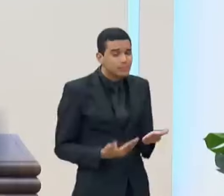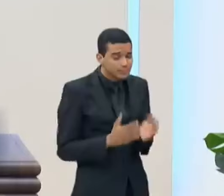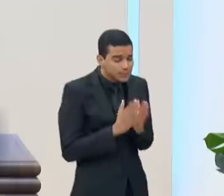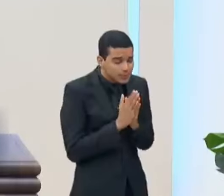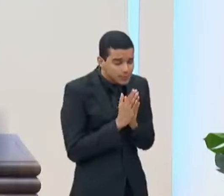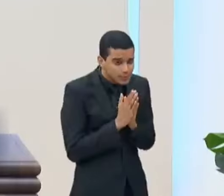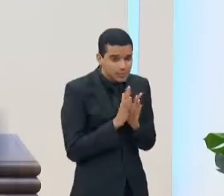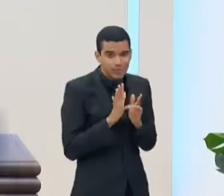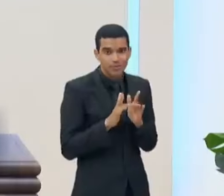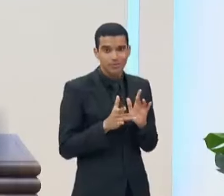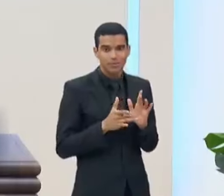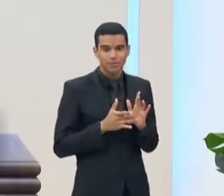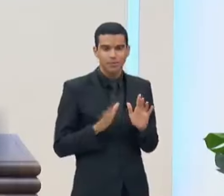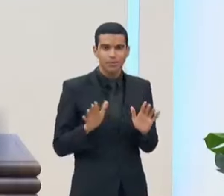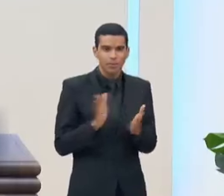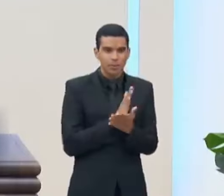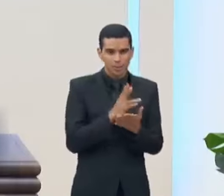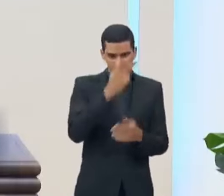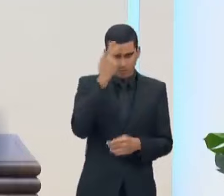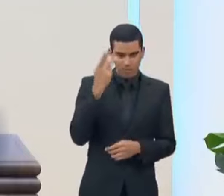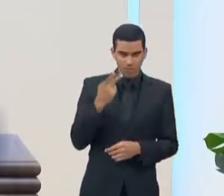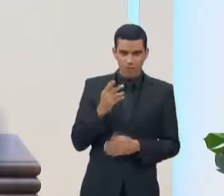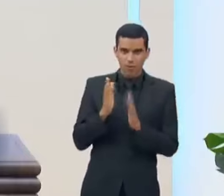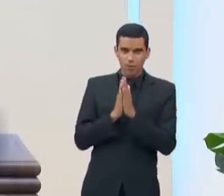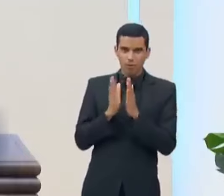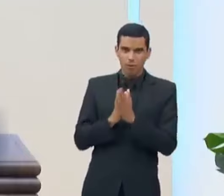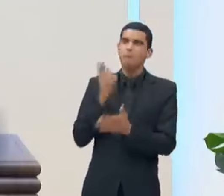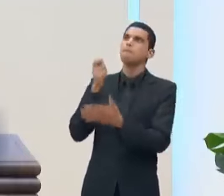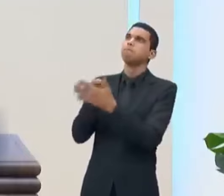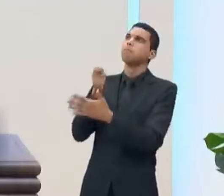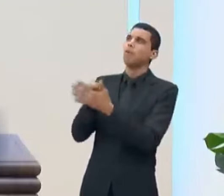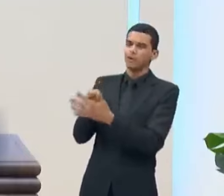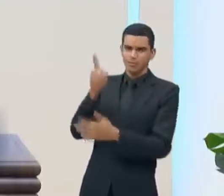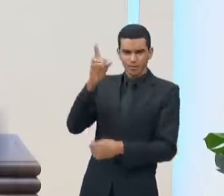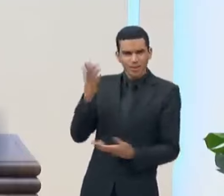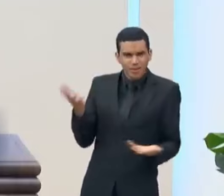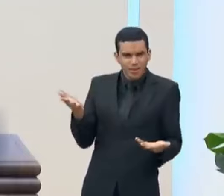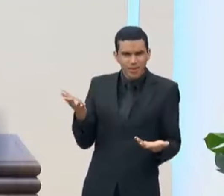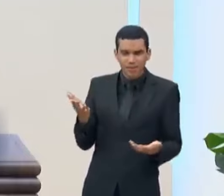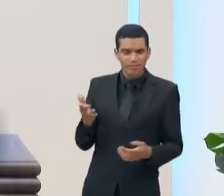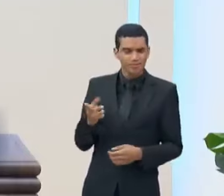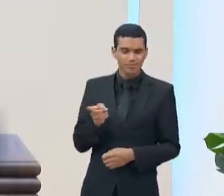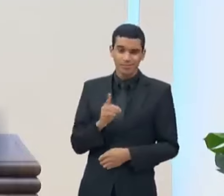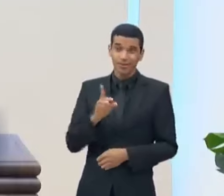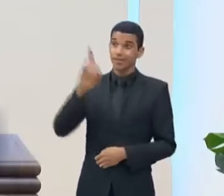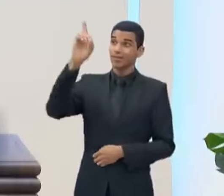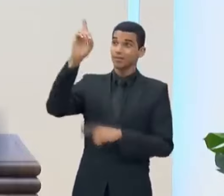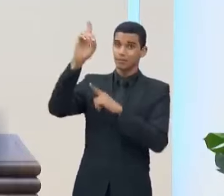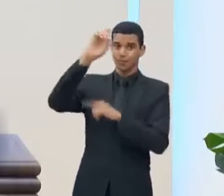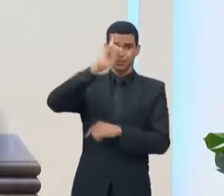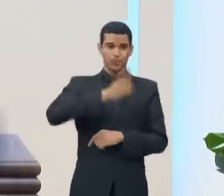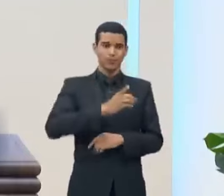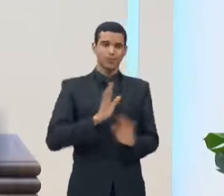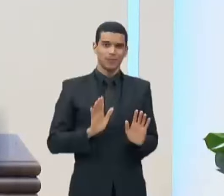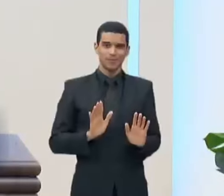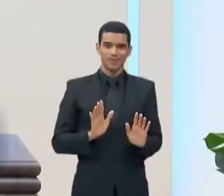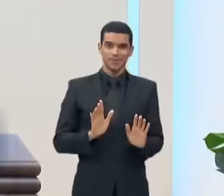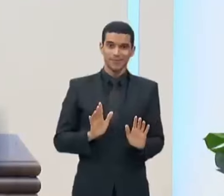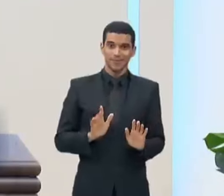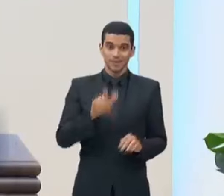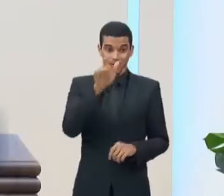oram determinando. Amado, quem determina sobre nós é Deus. O